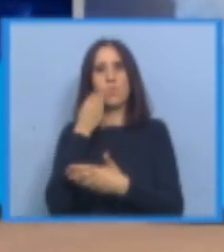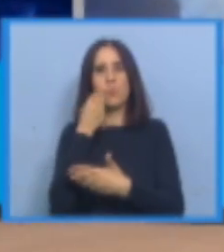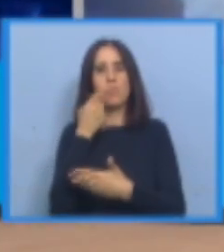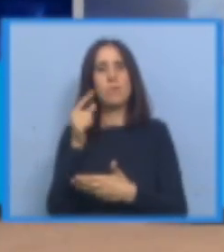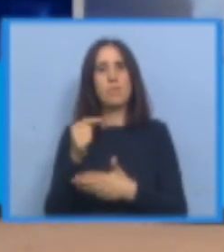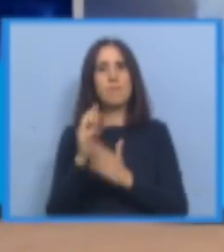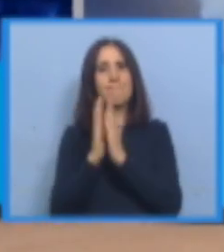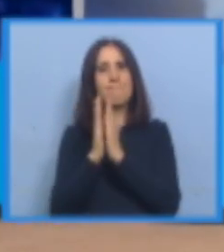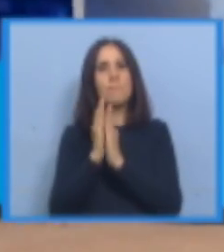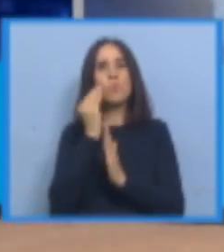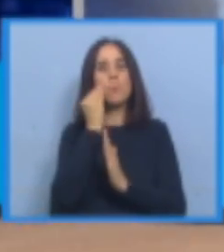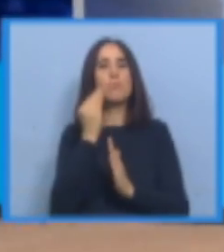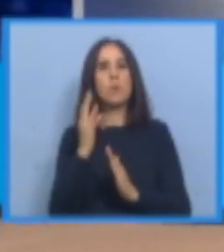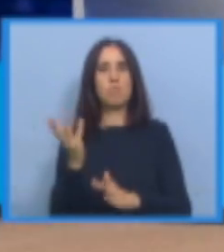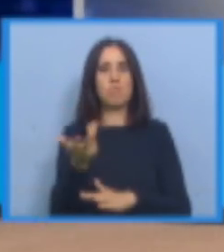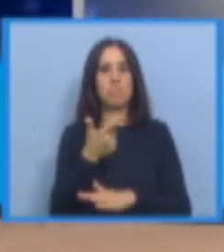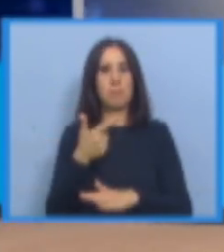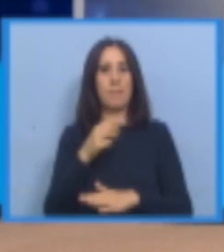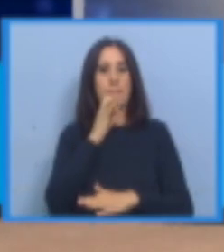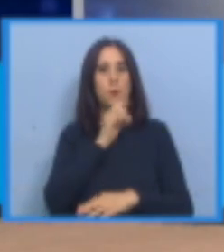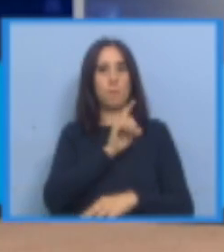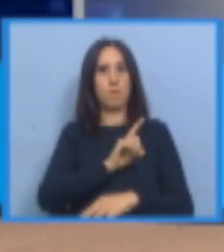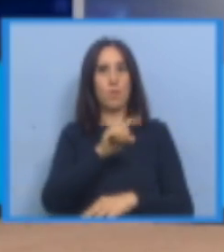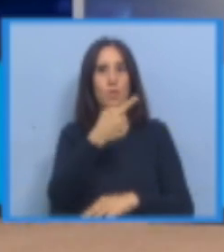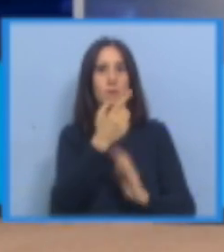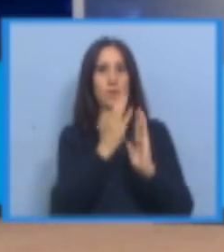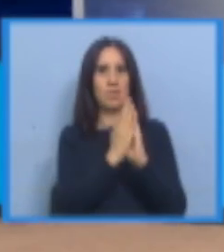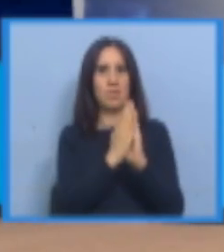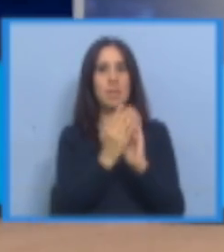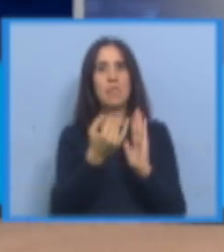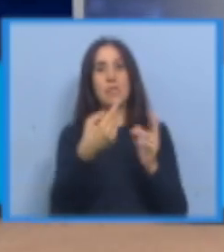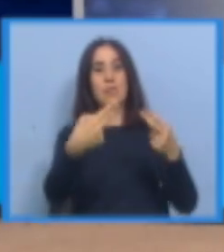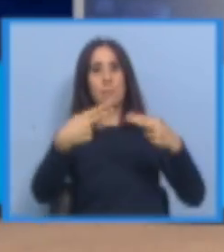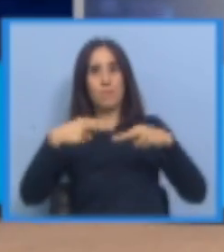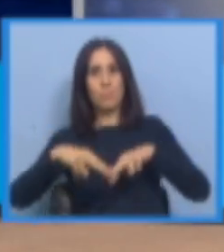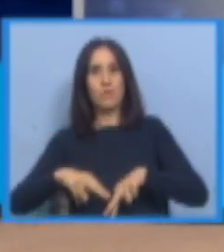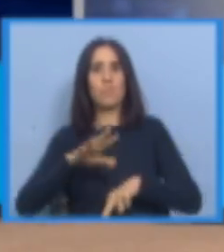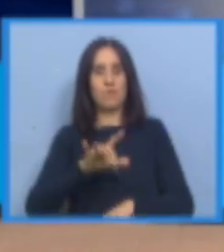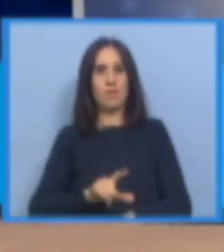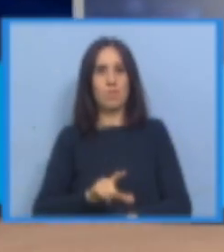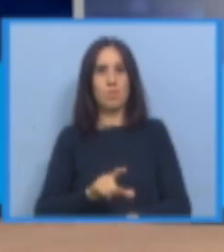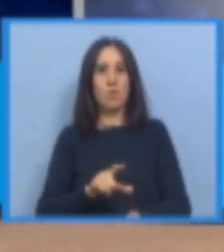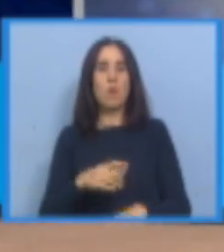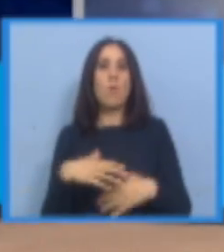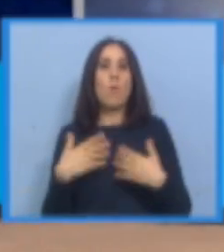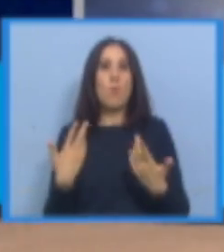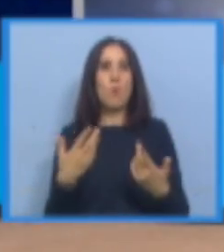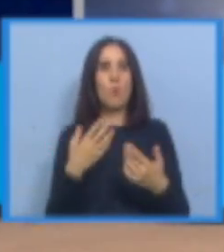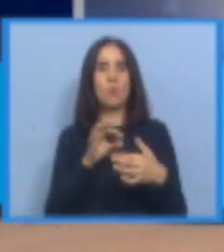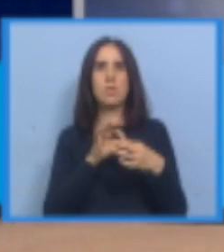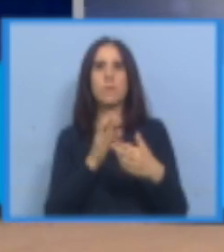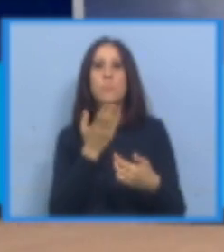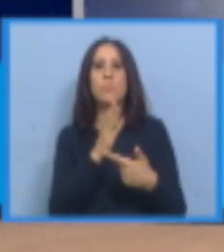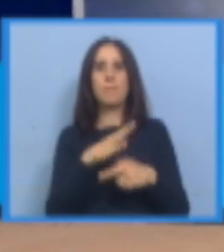percurso eclesiástico, porque muitos deles são primeiro bispos noutras dioceses e depois vêm para Lisboa, ou até as suas ligações, por